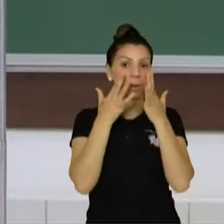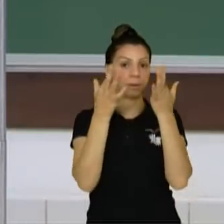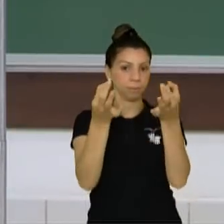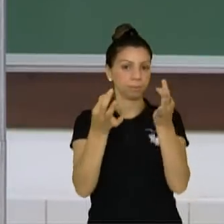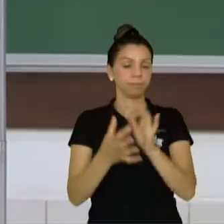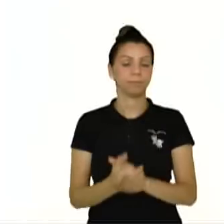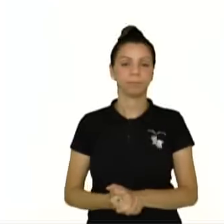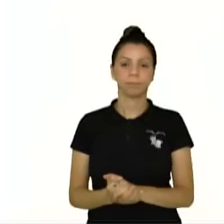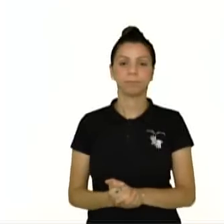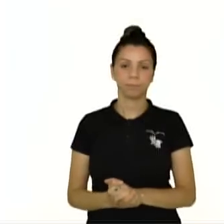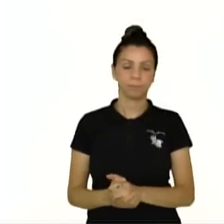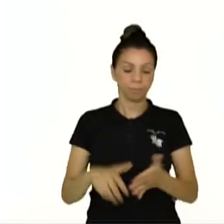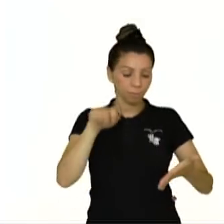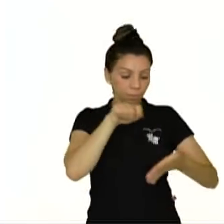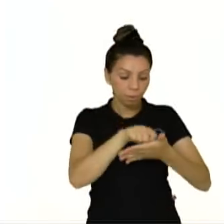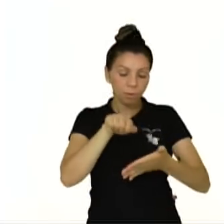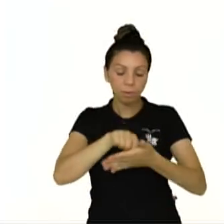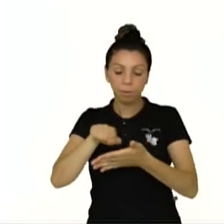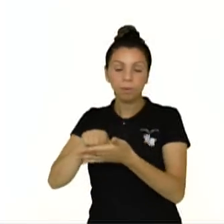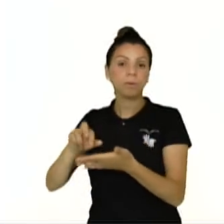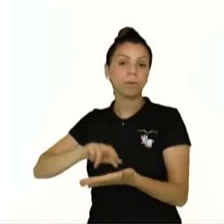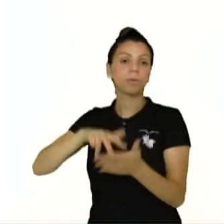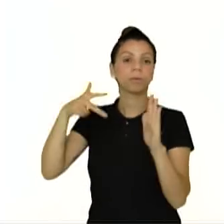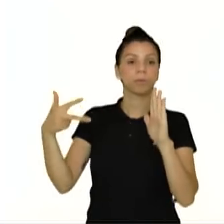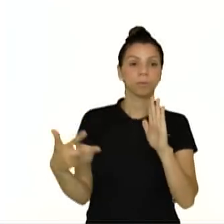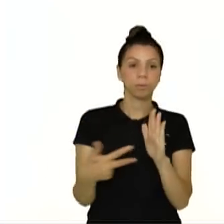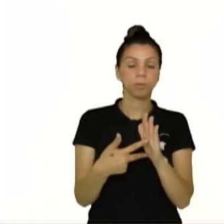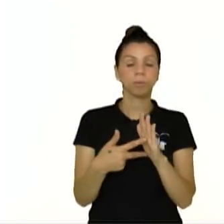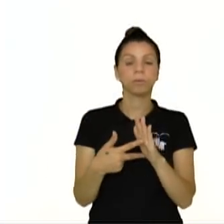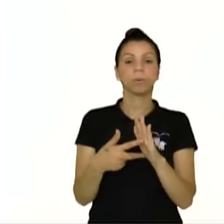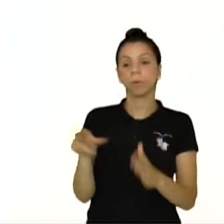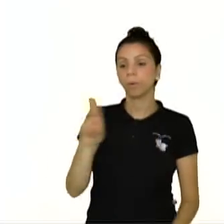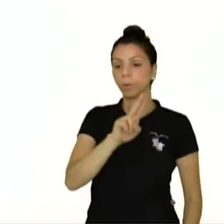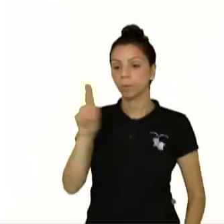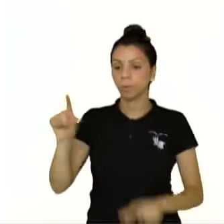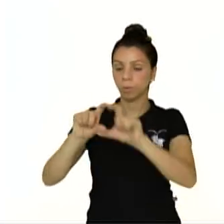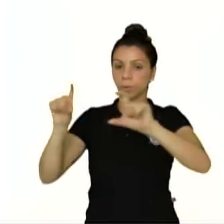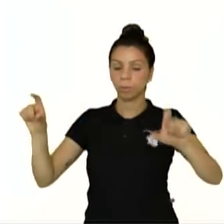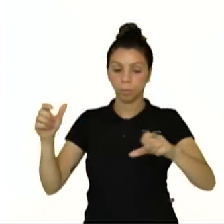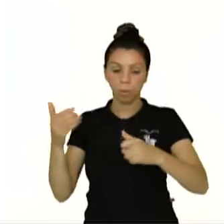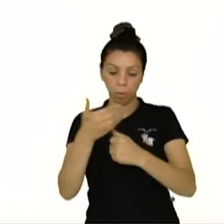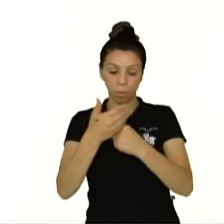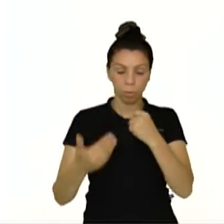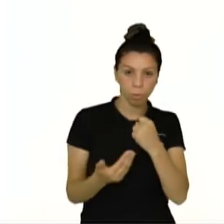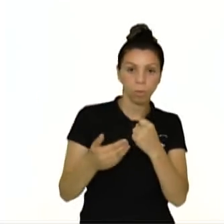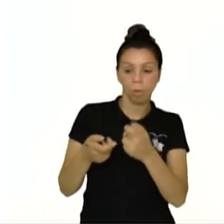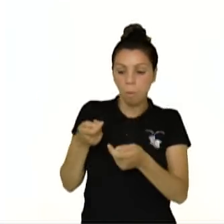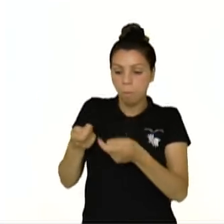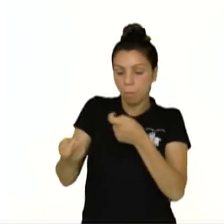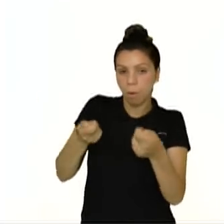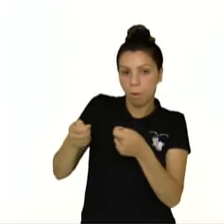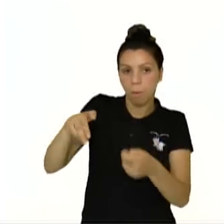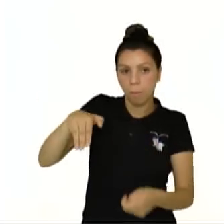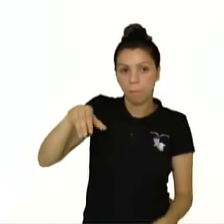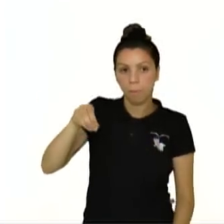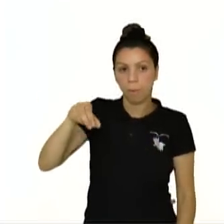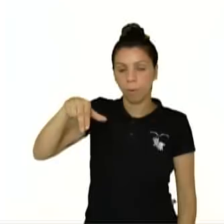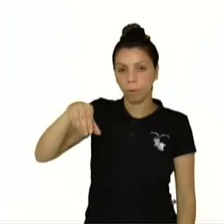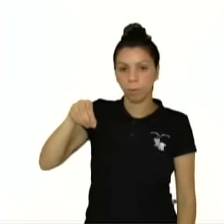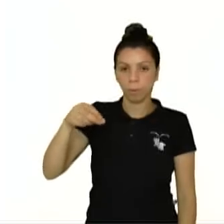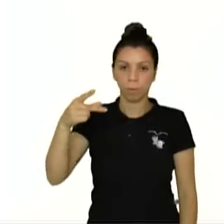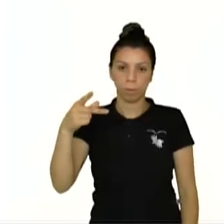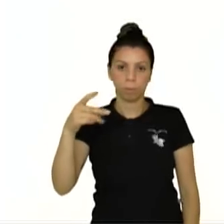aqui. Escreva o significado da expressão Estado monopolista. Então, o que